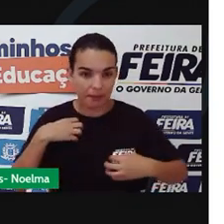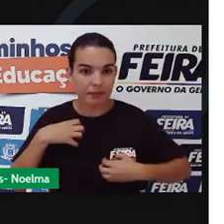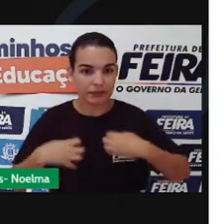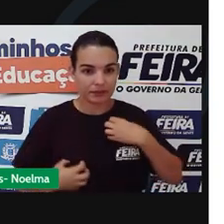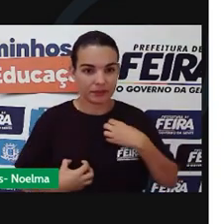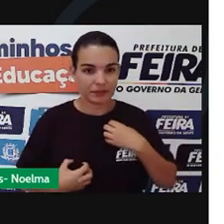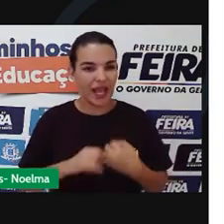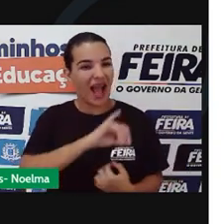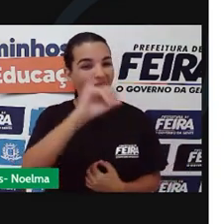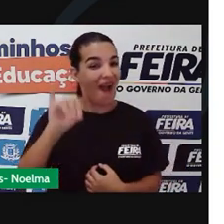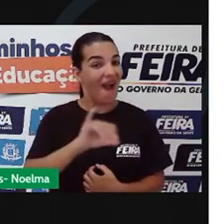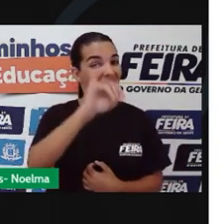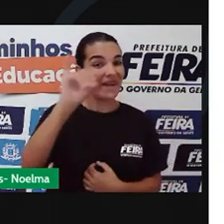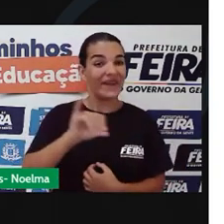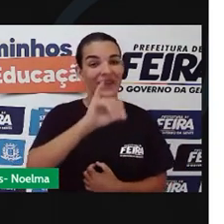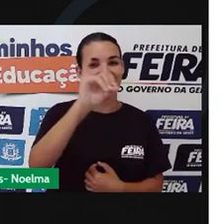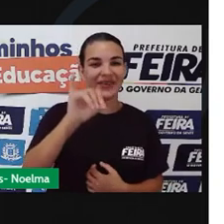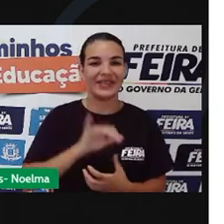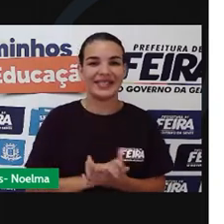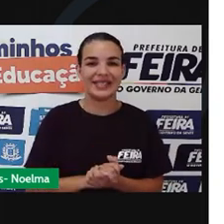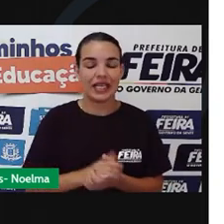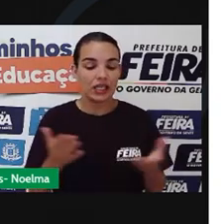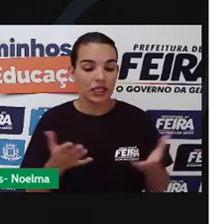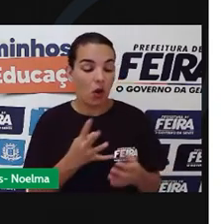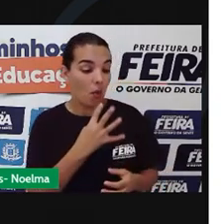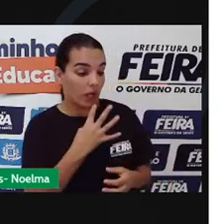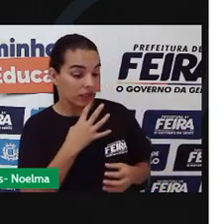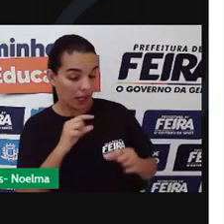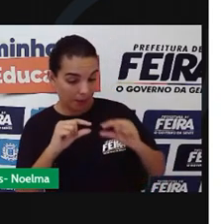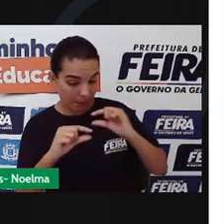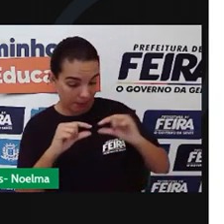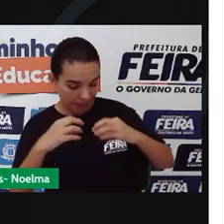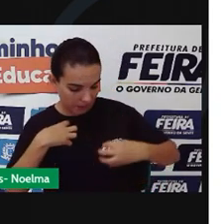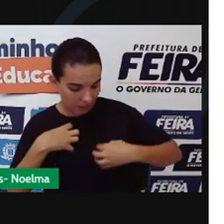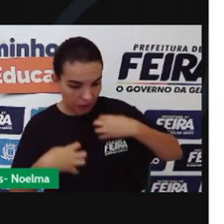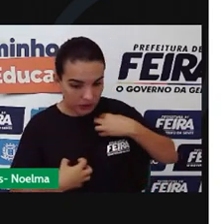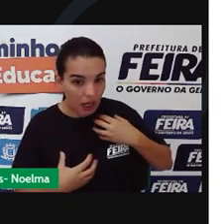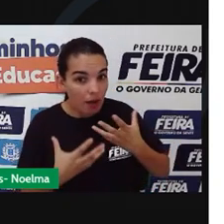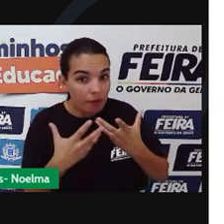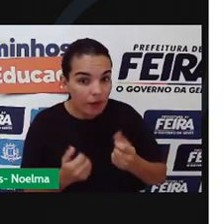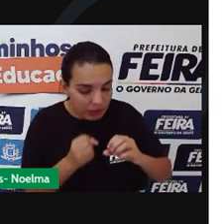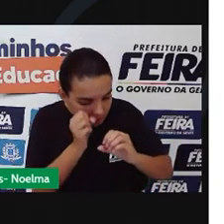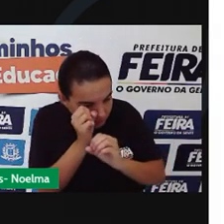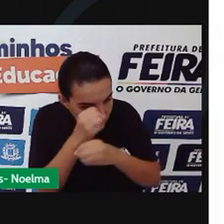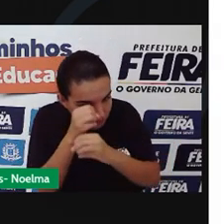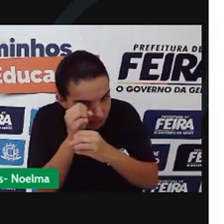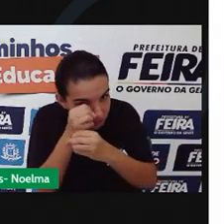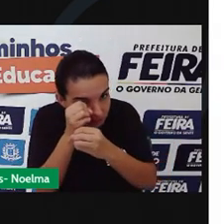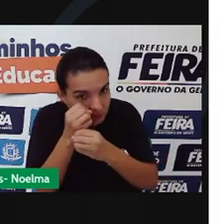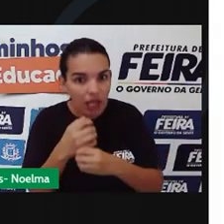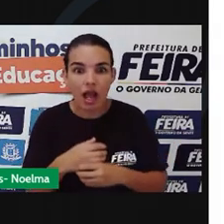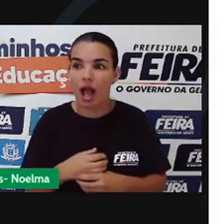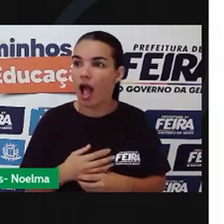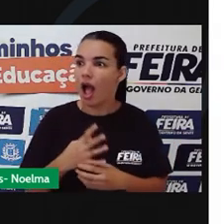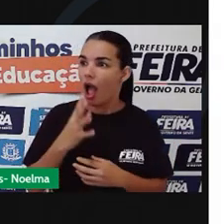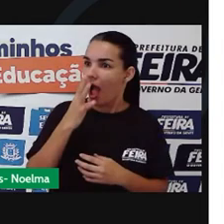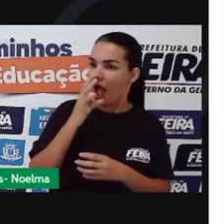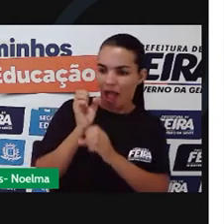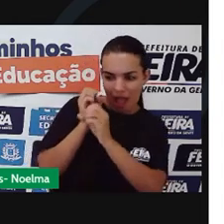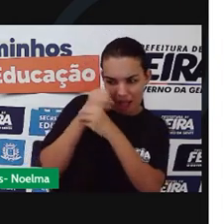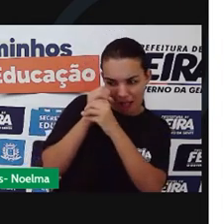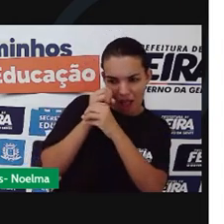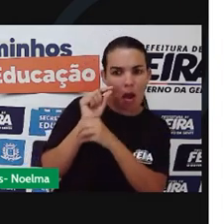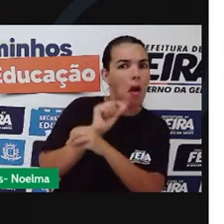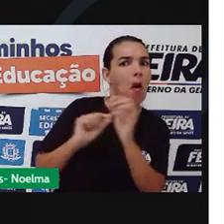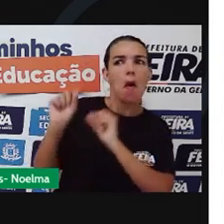ó e para conhecer os microrganismos nós vamos usar um microscópio microscópio